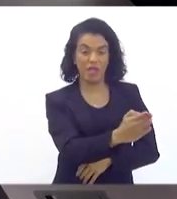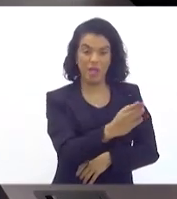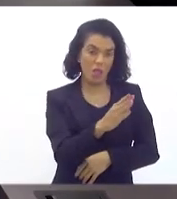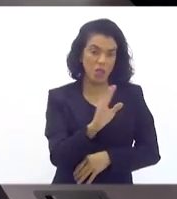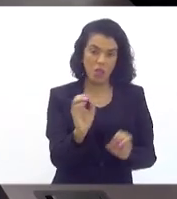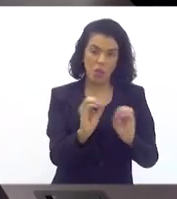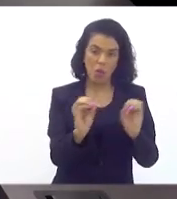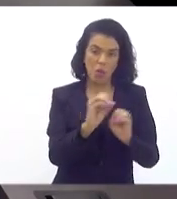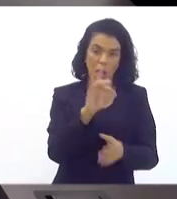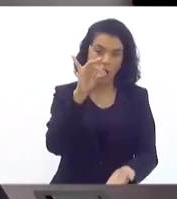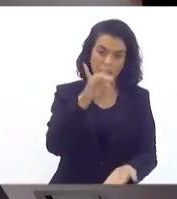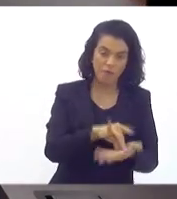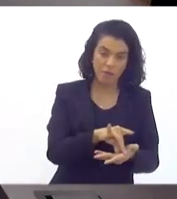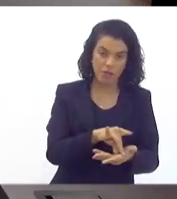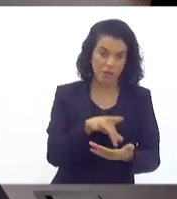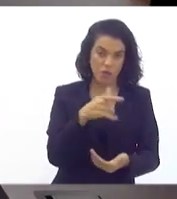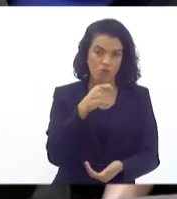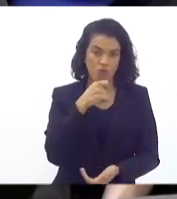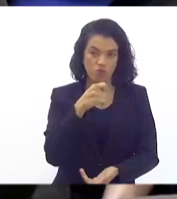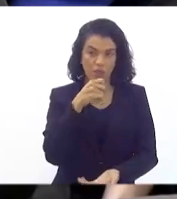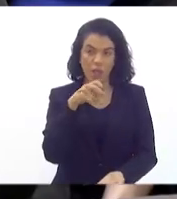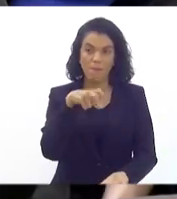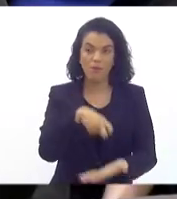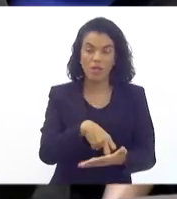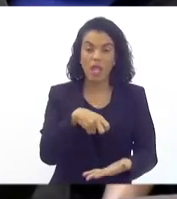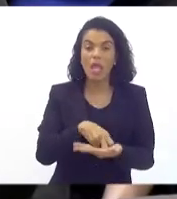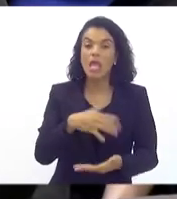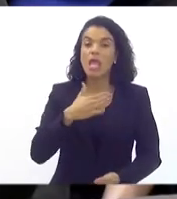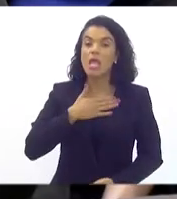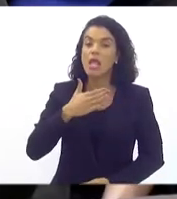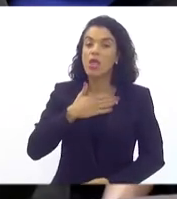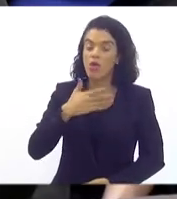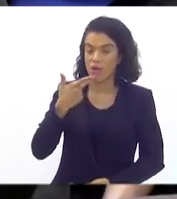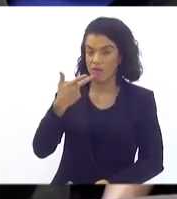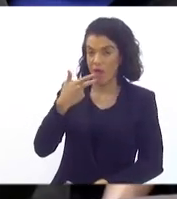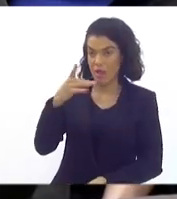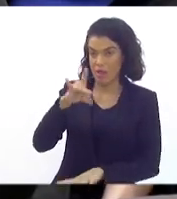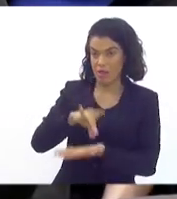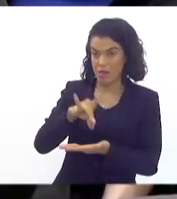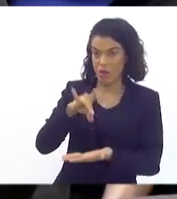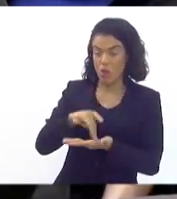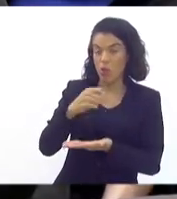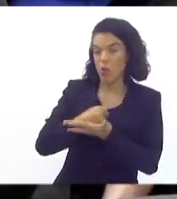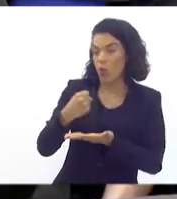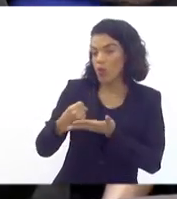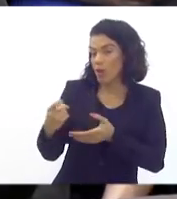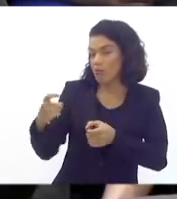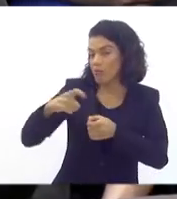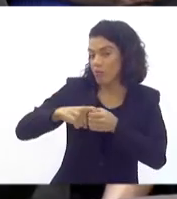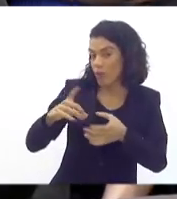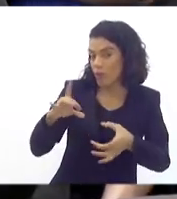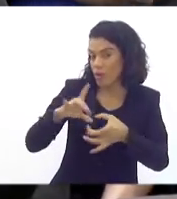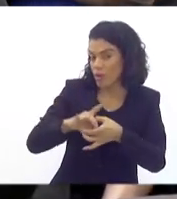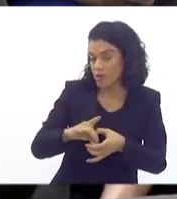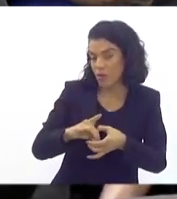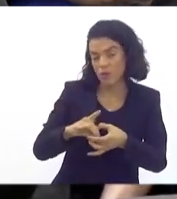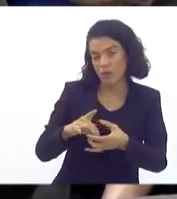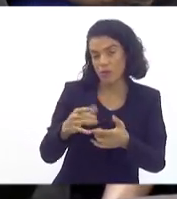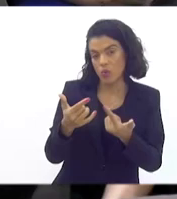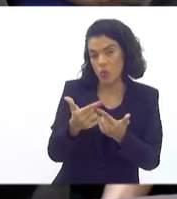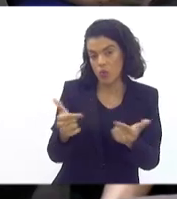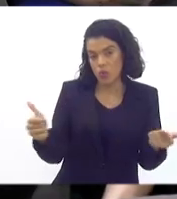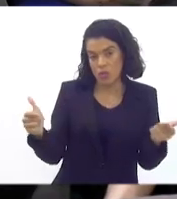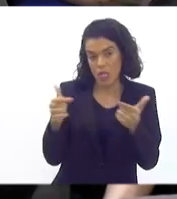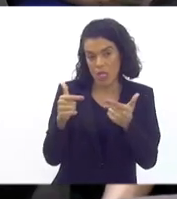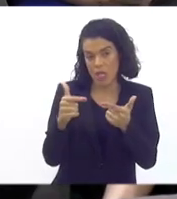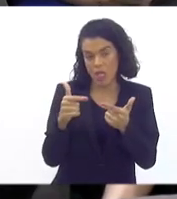nenhuma afirmação de que ela não tinha punição fui eu quem afirmei que o contrato de concessão em vigor não padece de